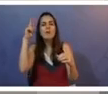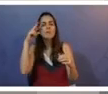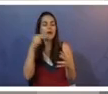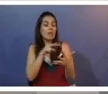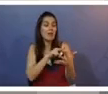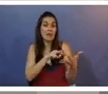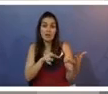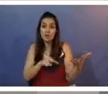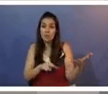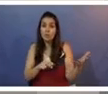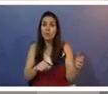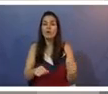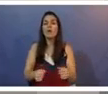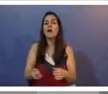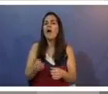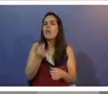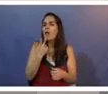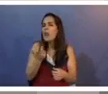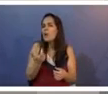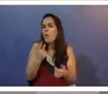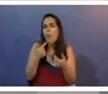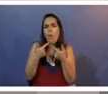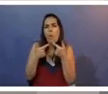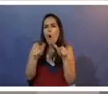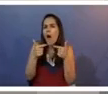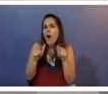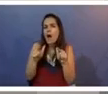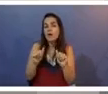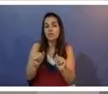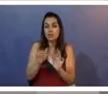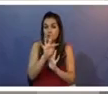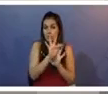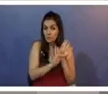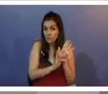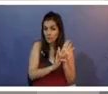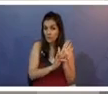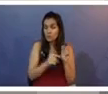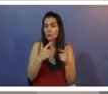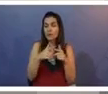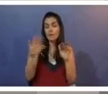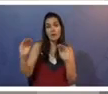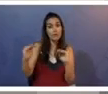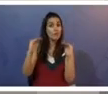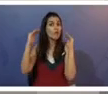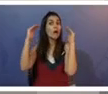da linguagem do texto expositivo, é uma linguagem mais formal,